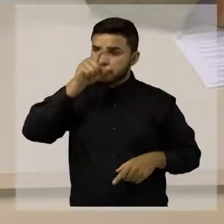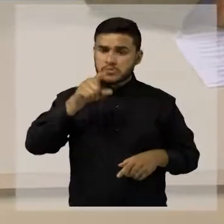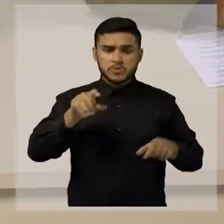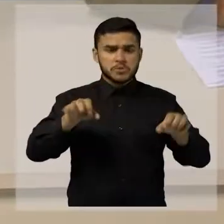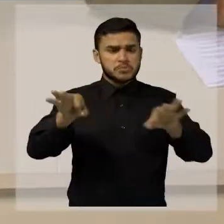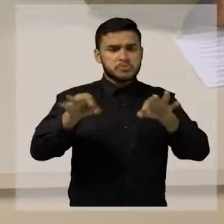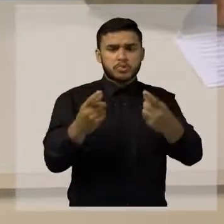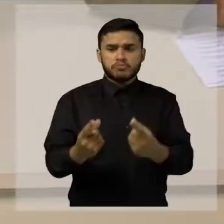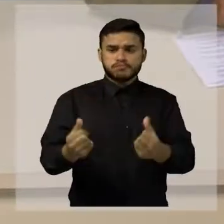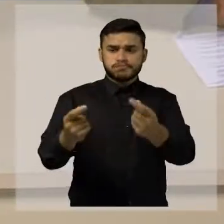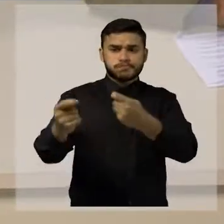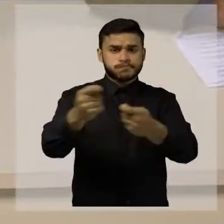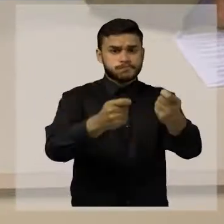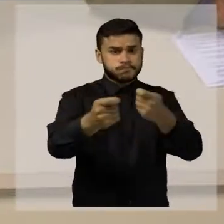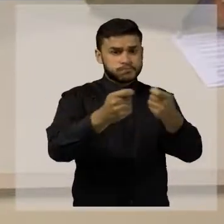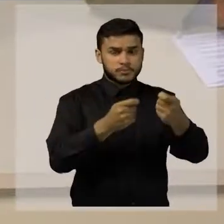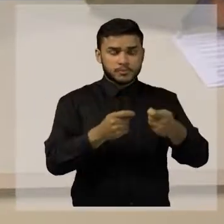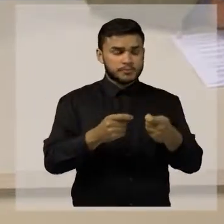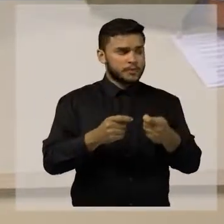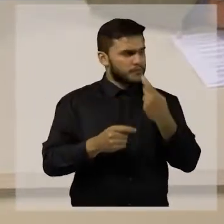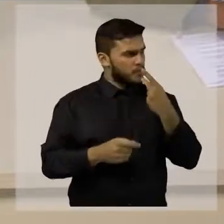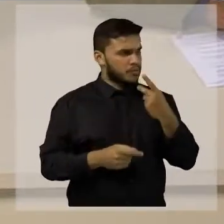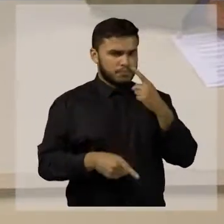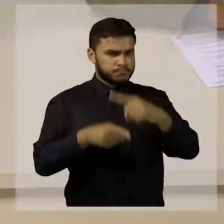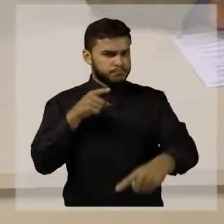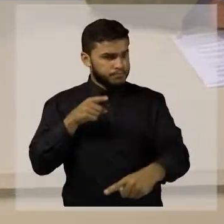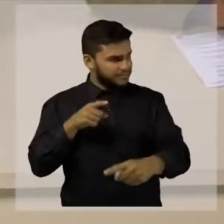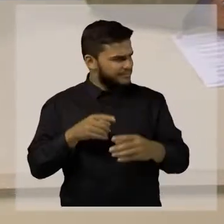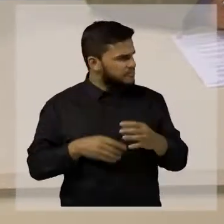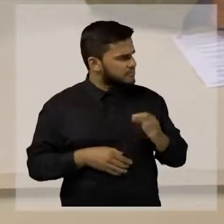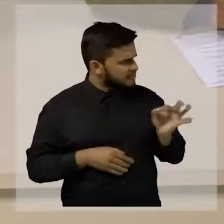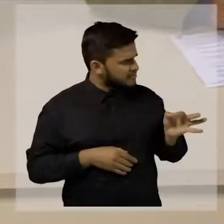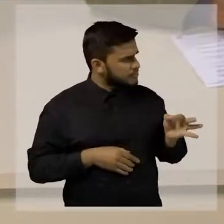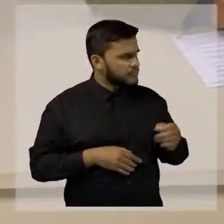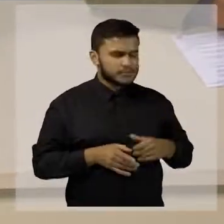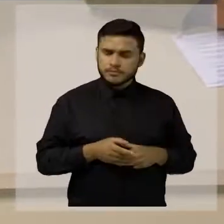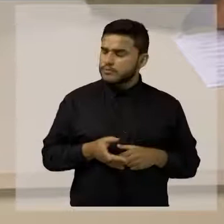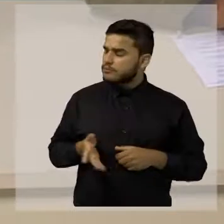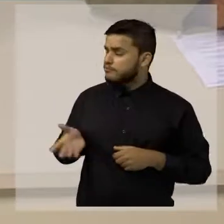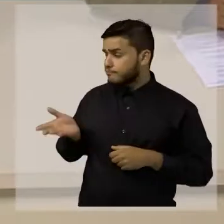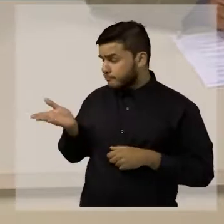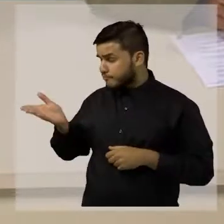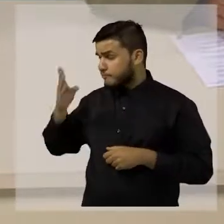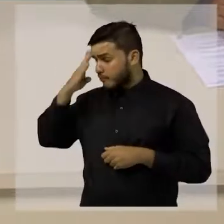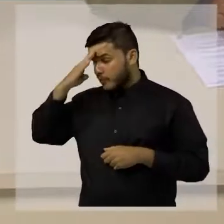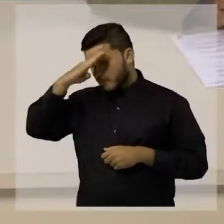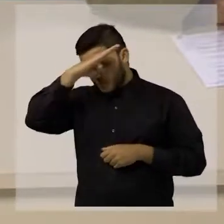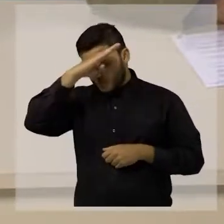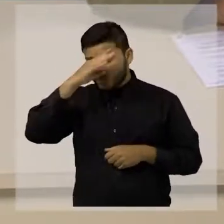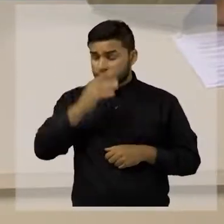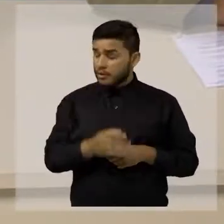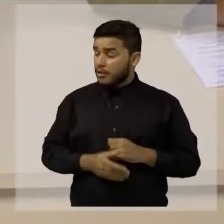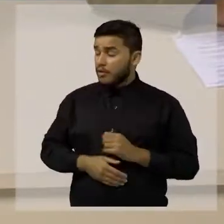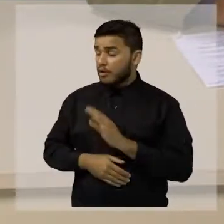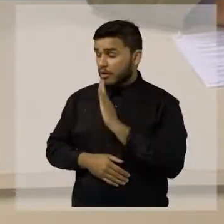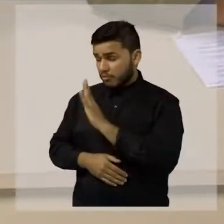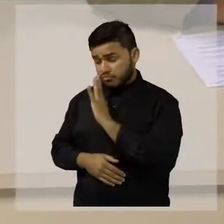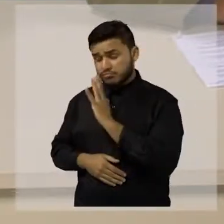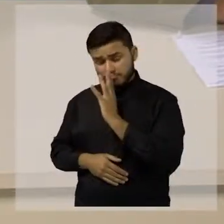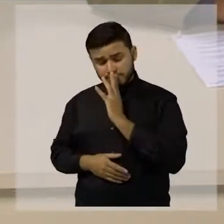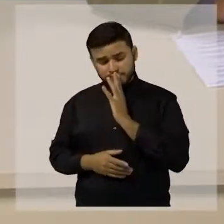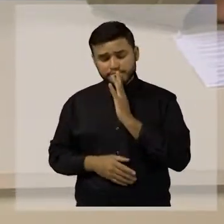no mercado, sobre o mercado. A grande verdade é que, em alguns aspectos, o Jair Messias Bolsonaro,